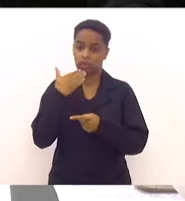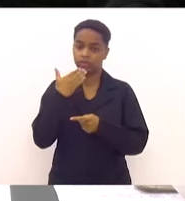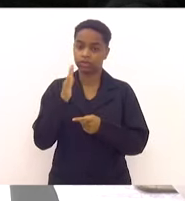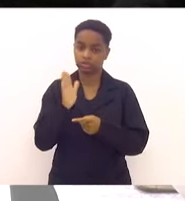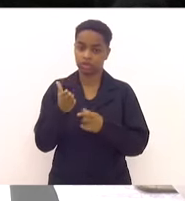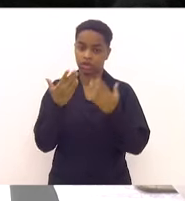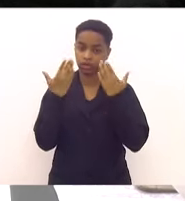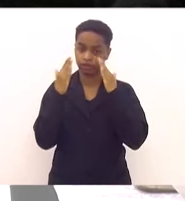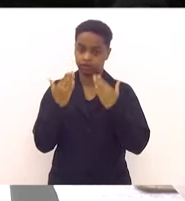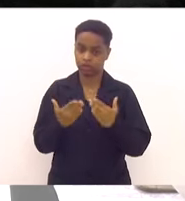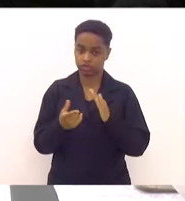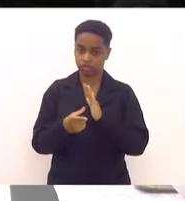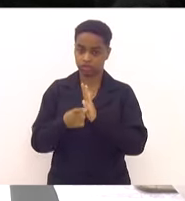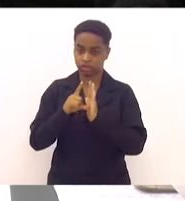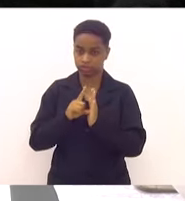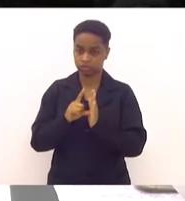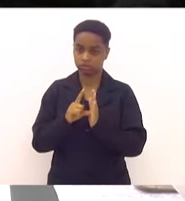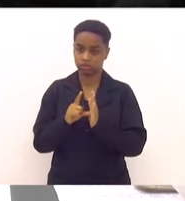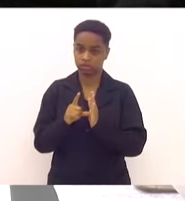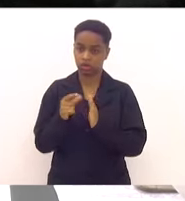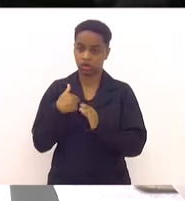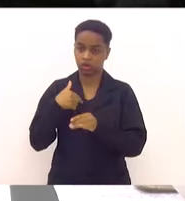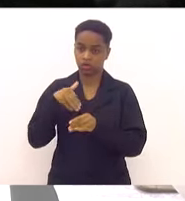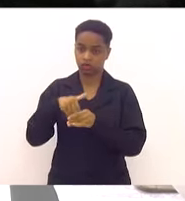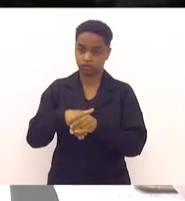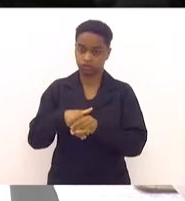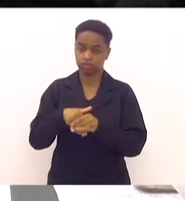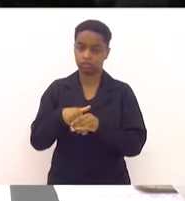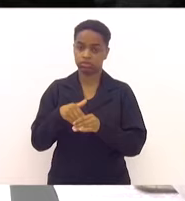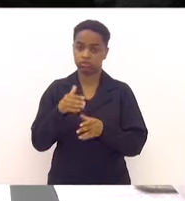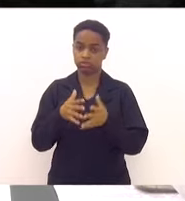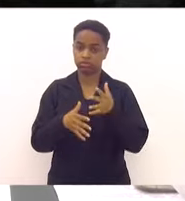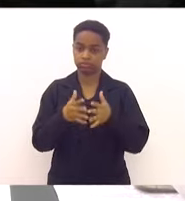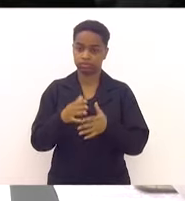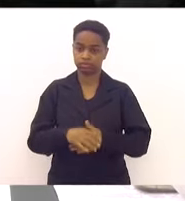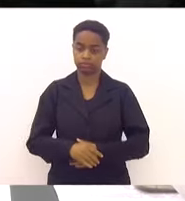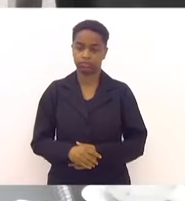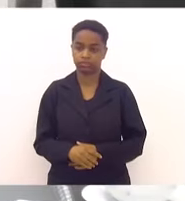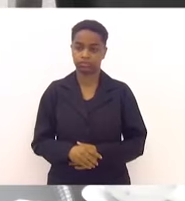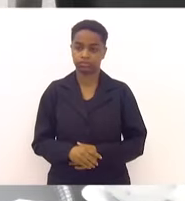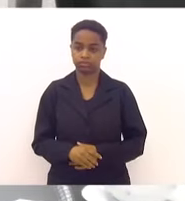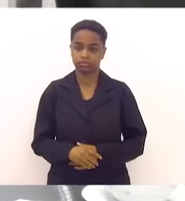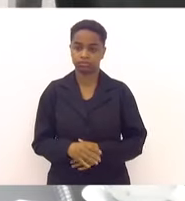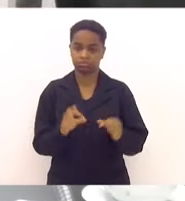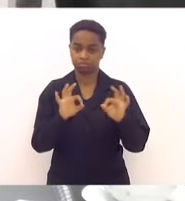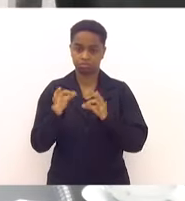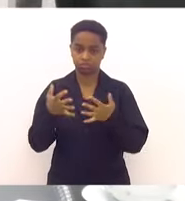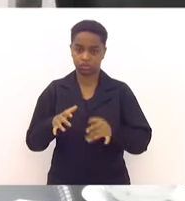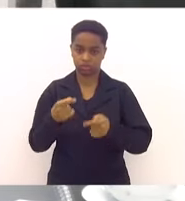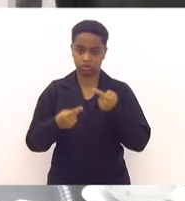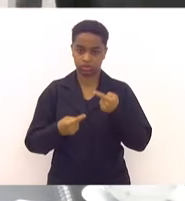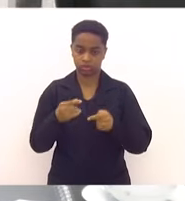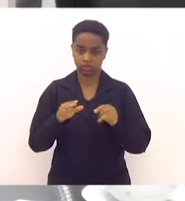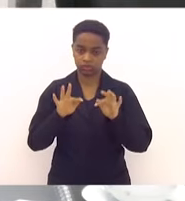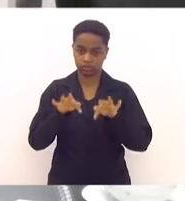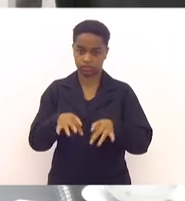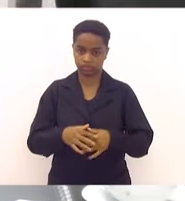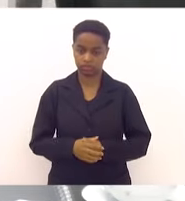vista, na verdade, eu estou votando pela prejudicabilidade. Perfeito. Não havendo quem queira discutir, encerrada a